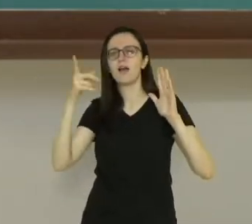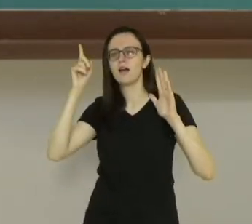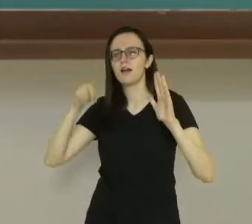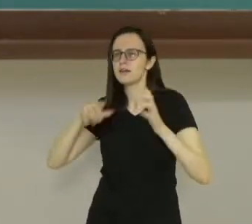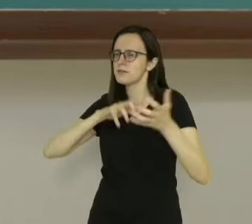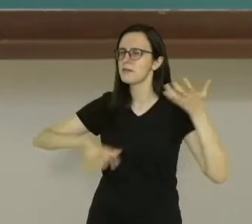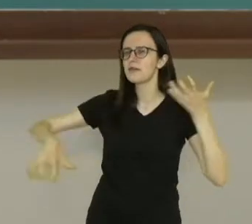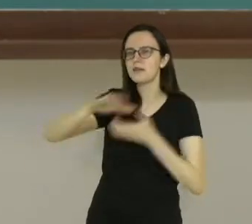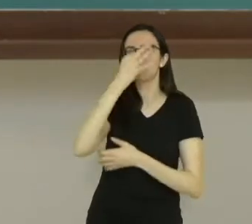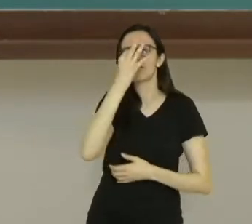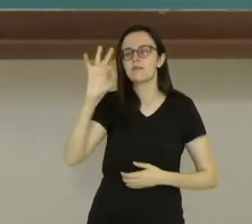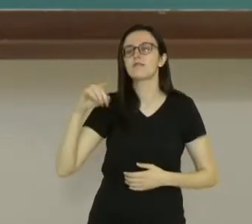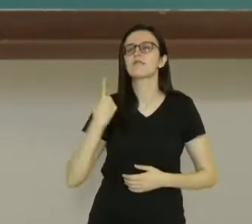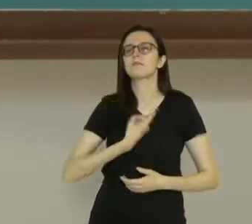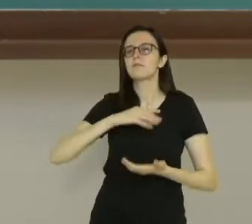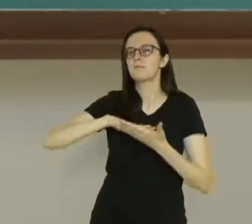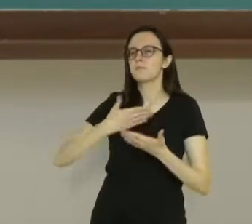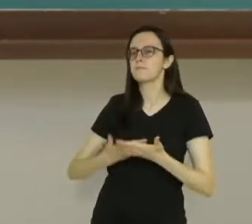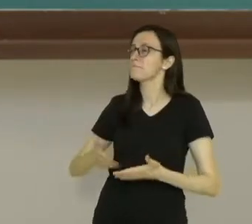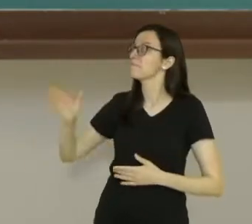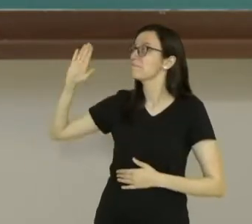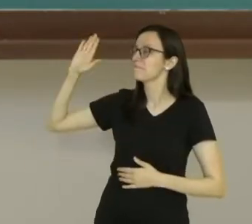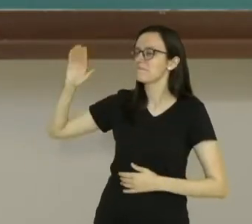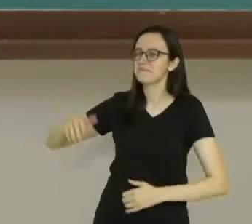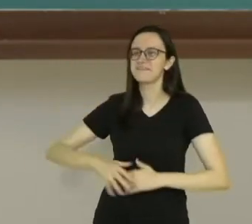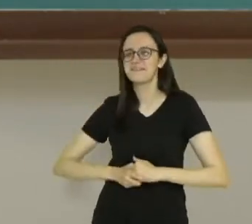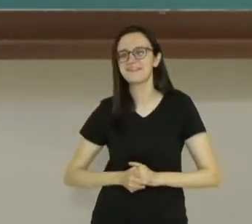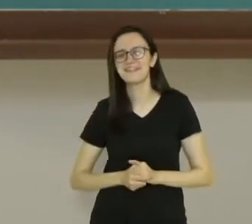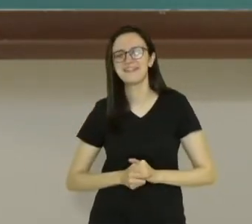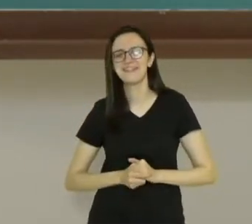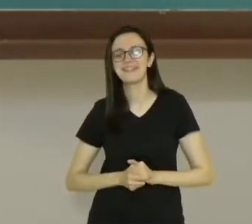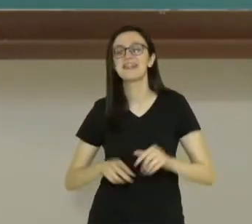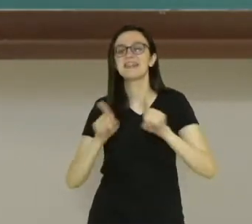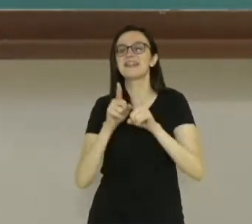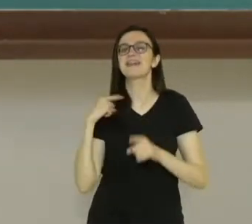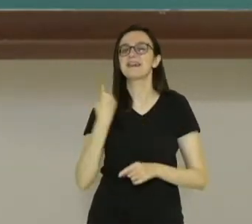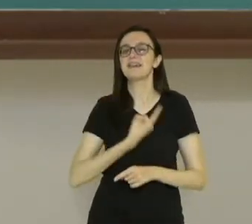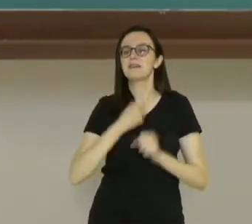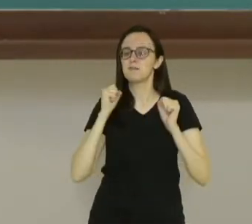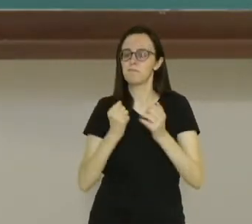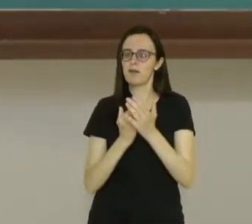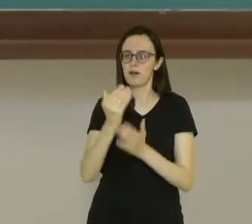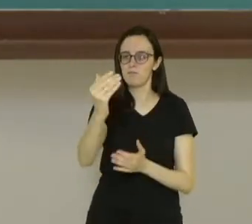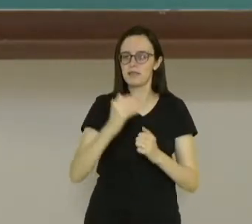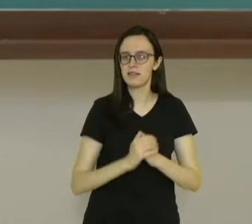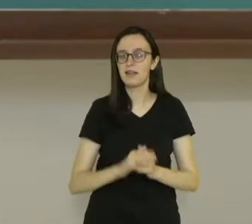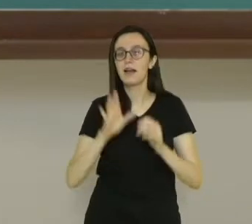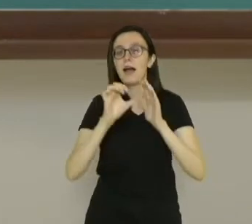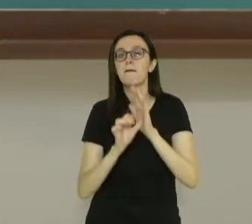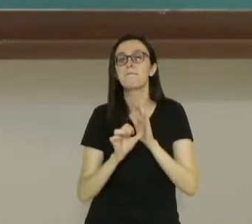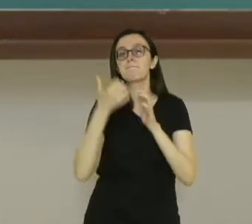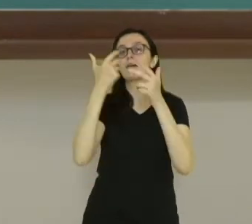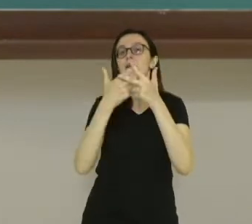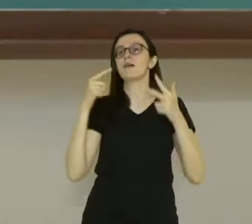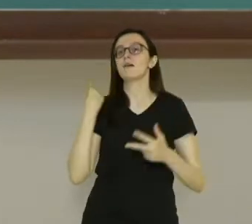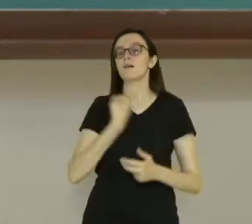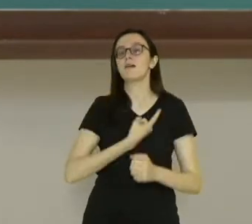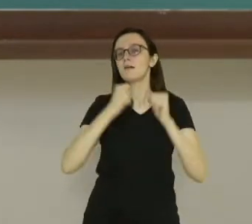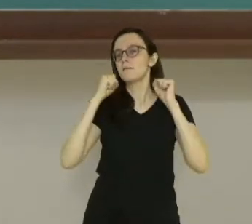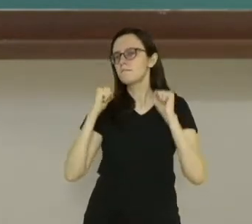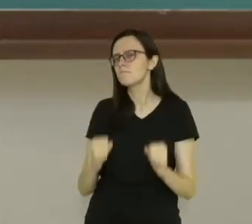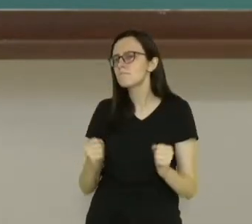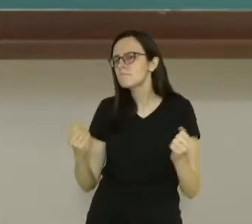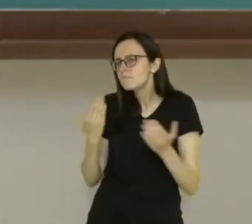Revolução Francesa é a nossa intérprete, a Joana. E a gente já pode começar. Bom, a primeira coisa que a gente vai